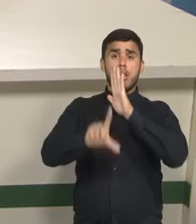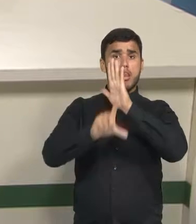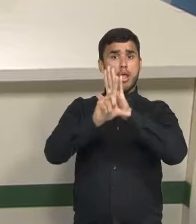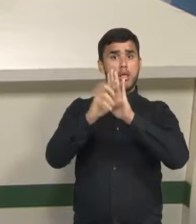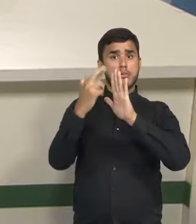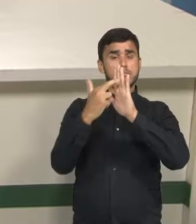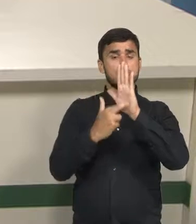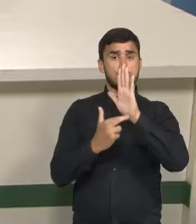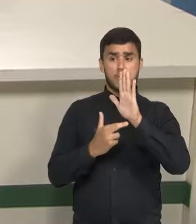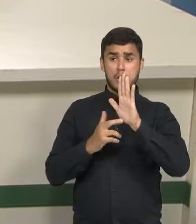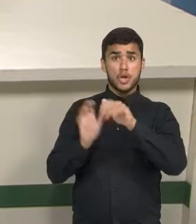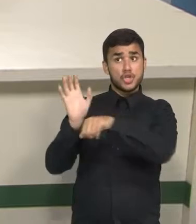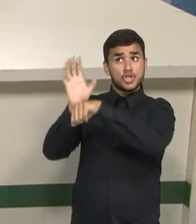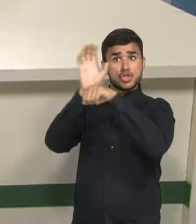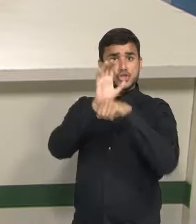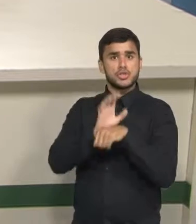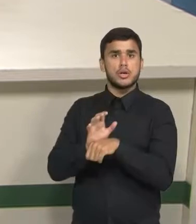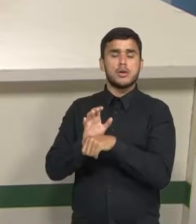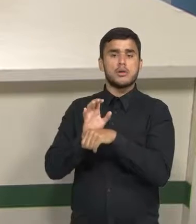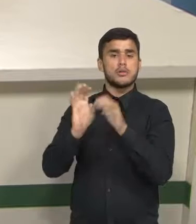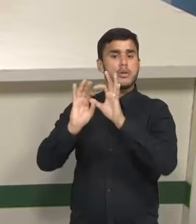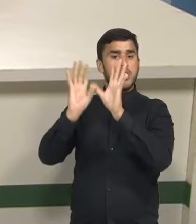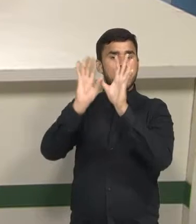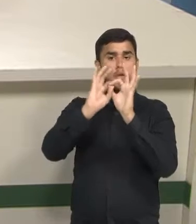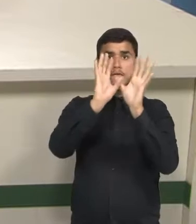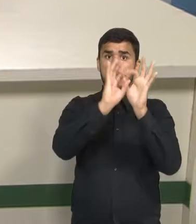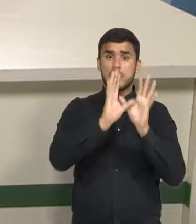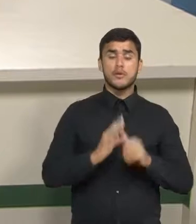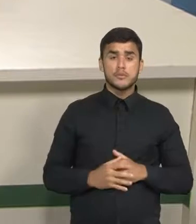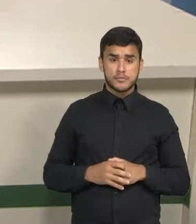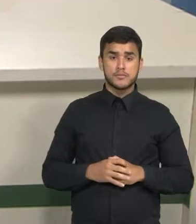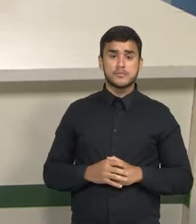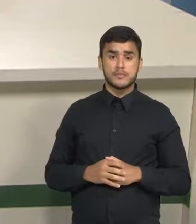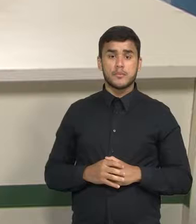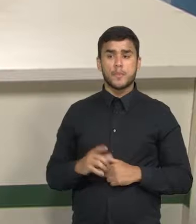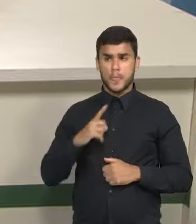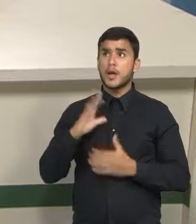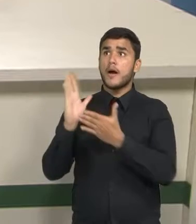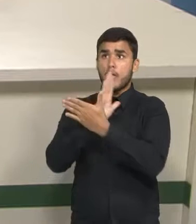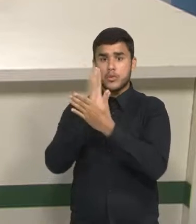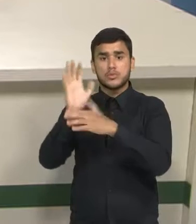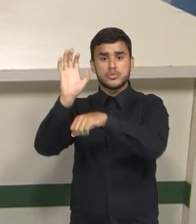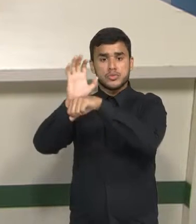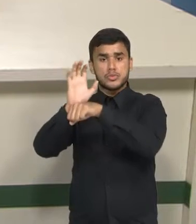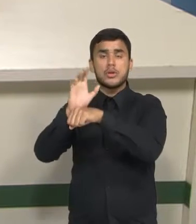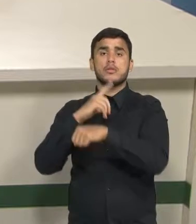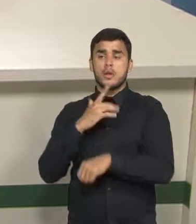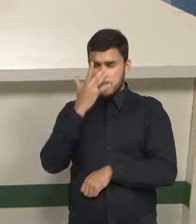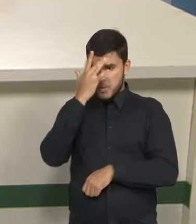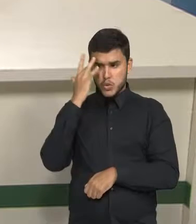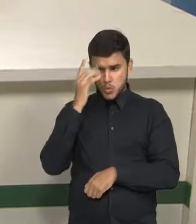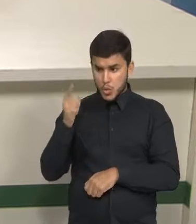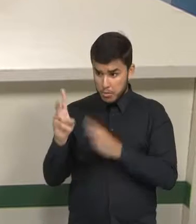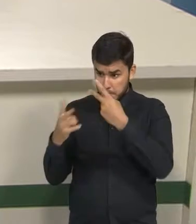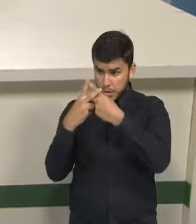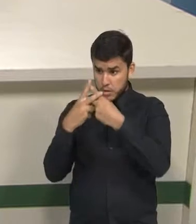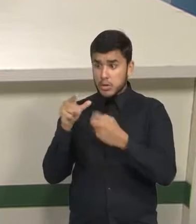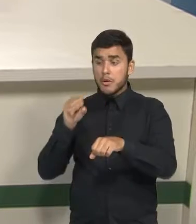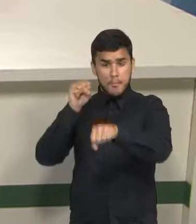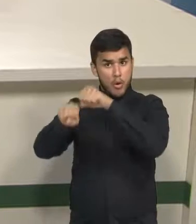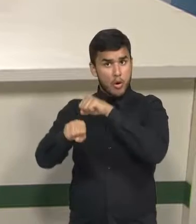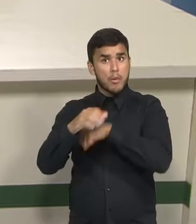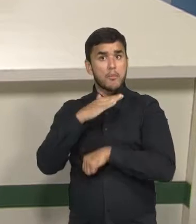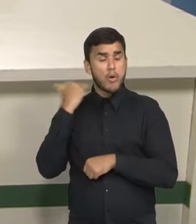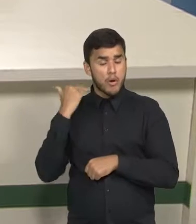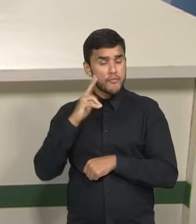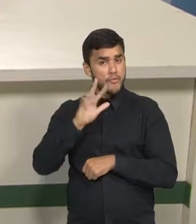para estabelecer o que é que ele quer. Existem estados nos Estados Unidos que têm pena de morte, outros estados não têm pena de morte, tem estados que